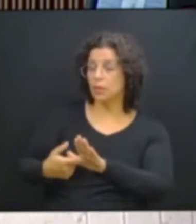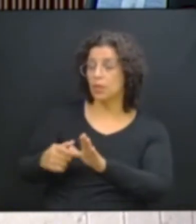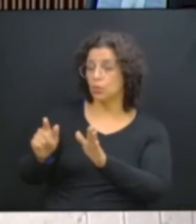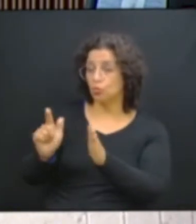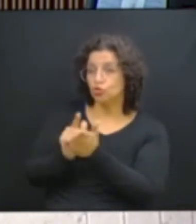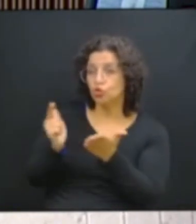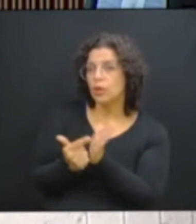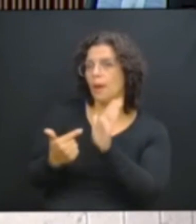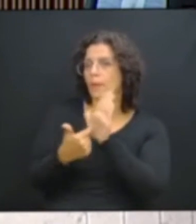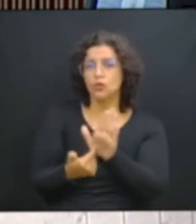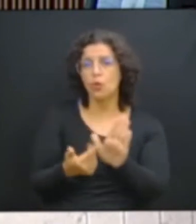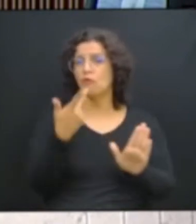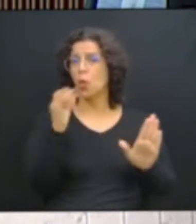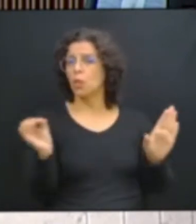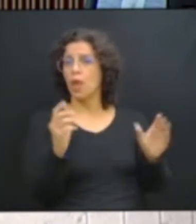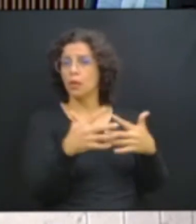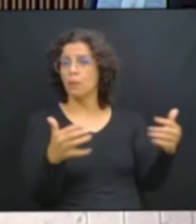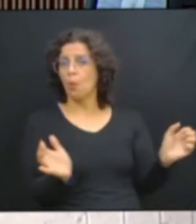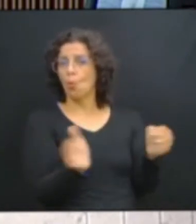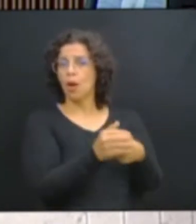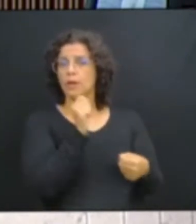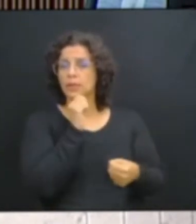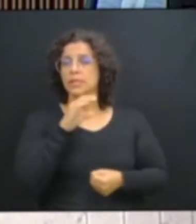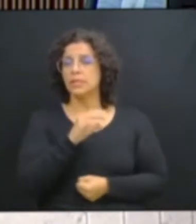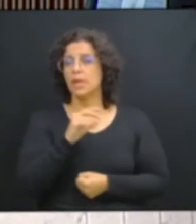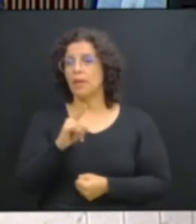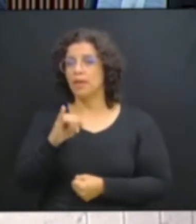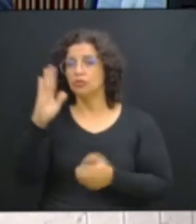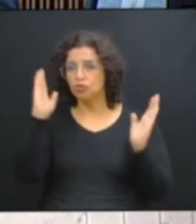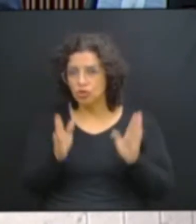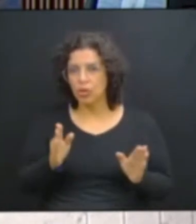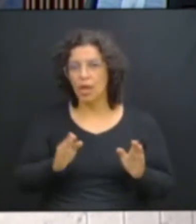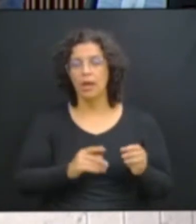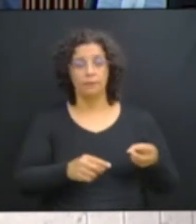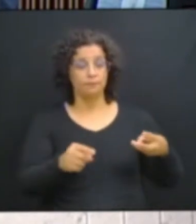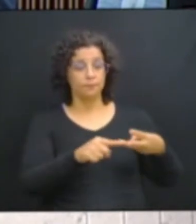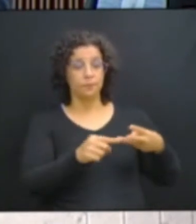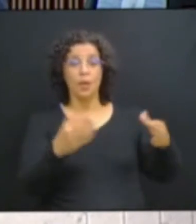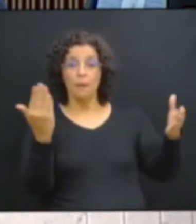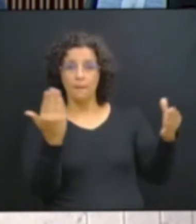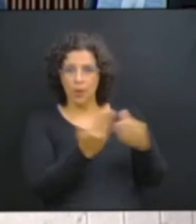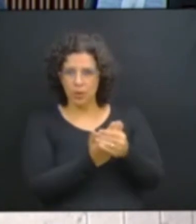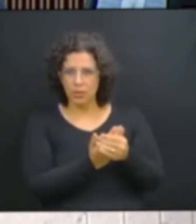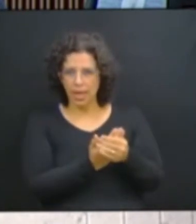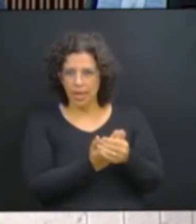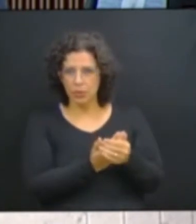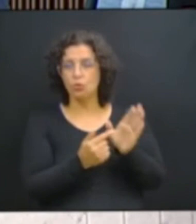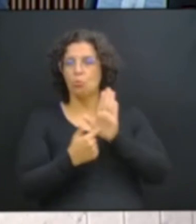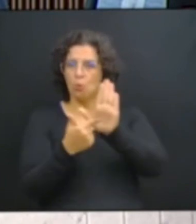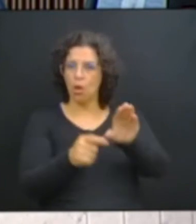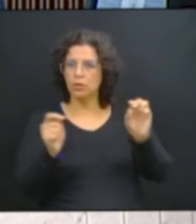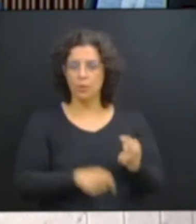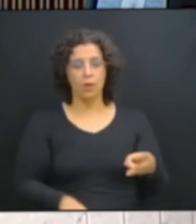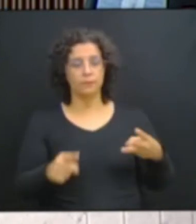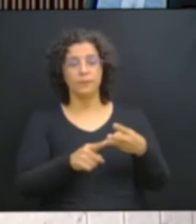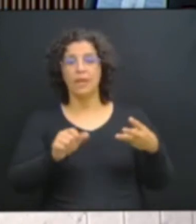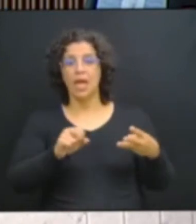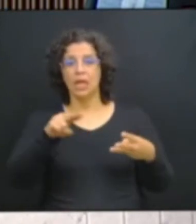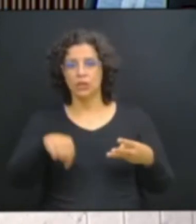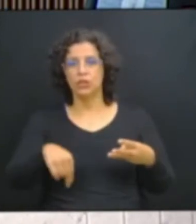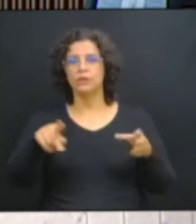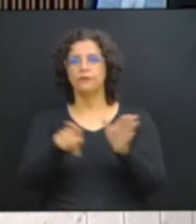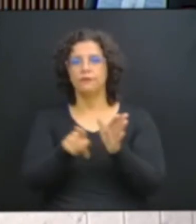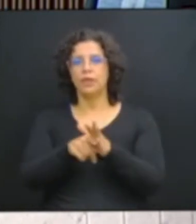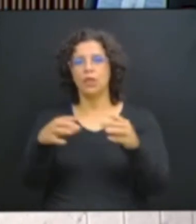Portanto, CPI já, fim do sigilo do processo e a DIN na sexta-feira, impetrada